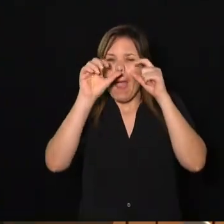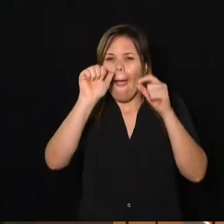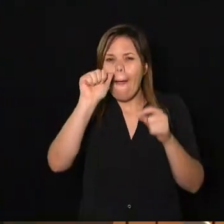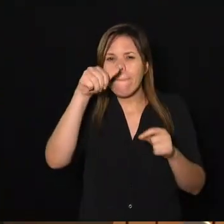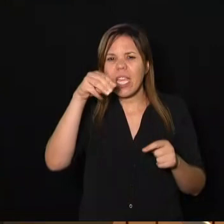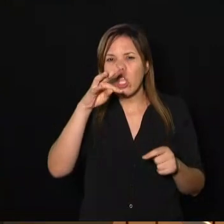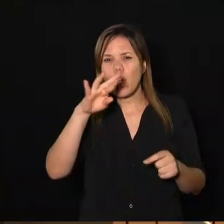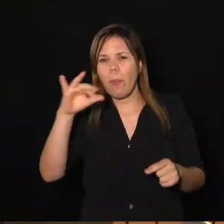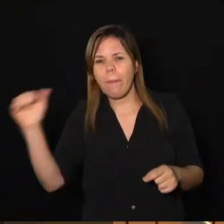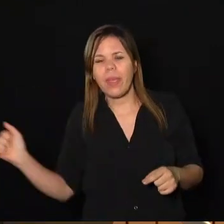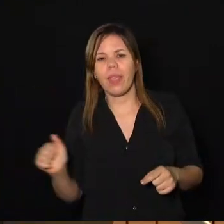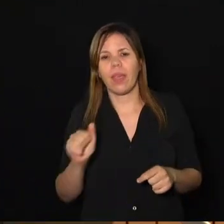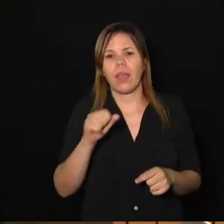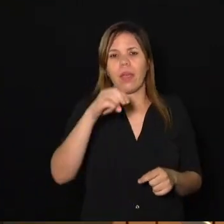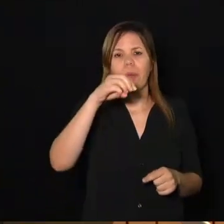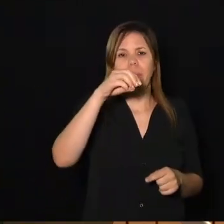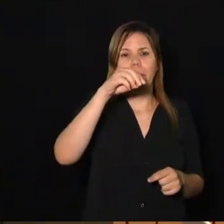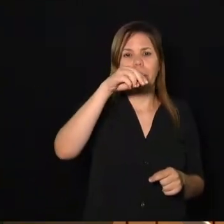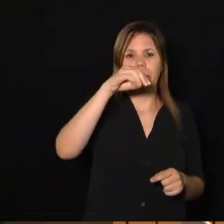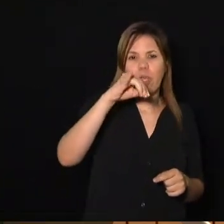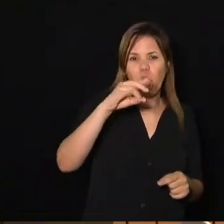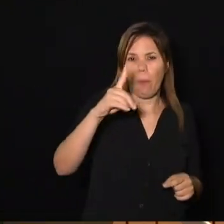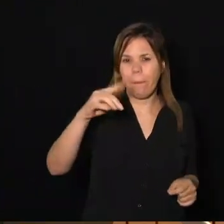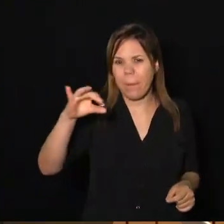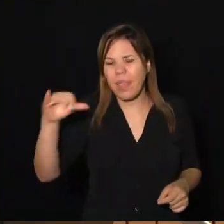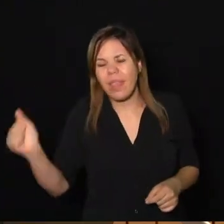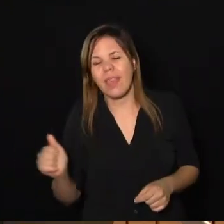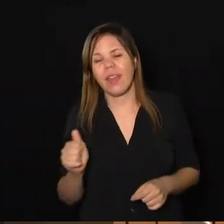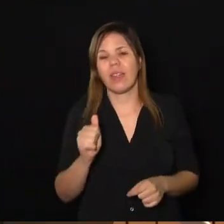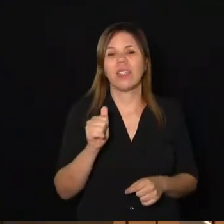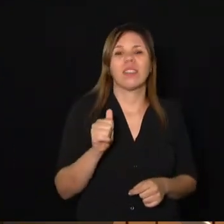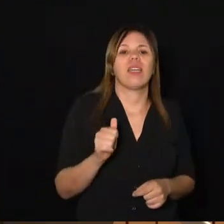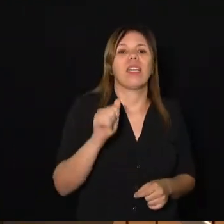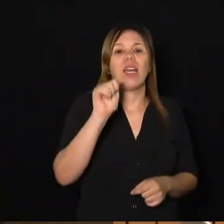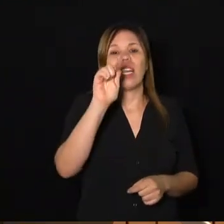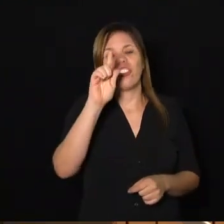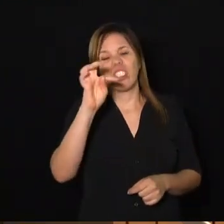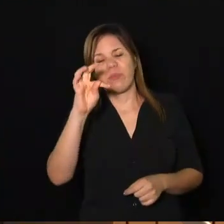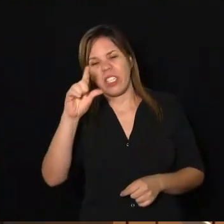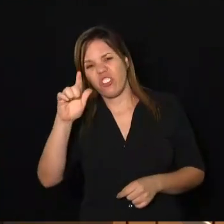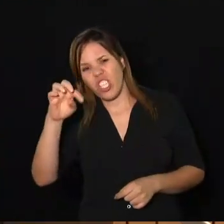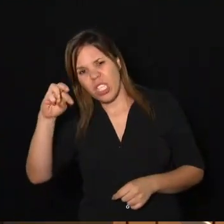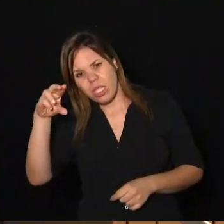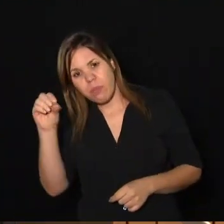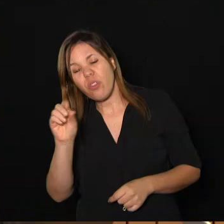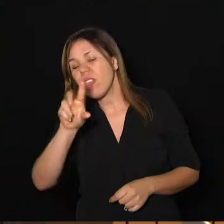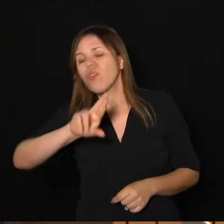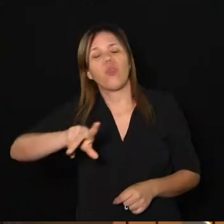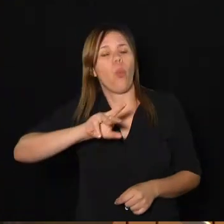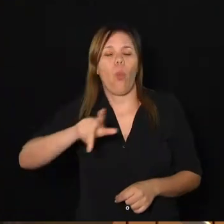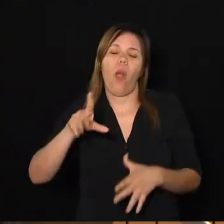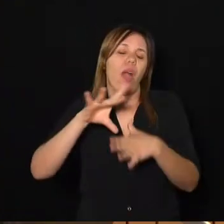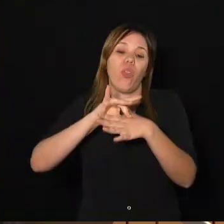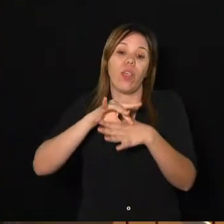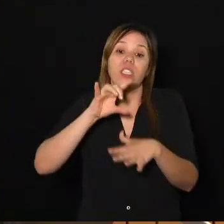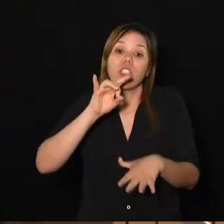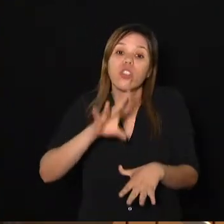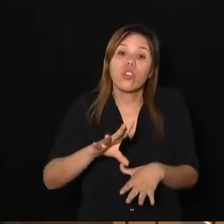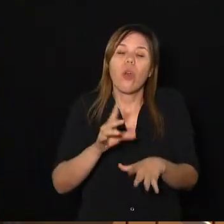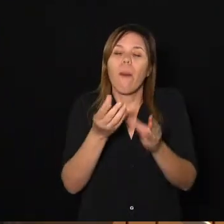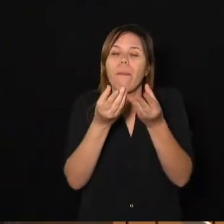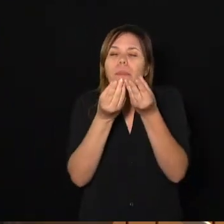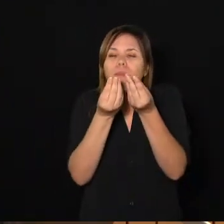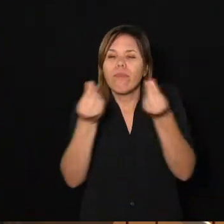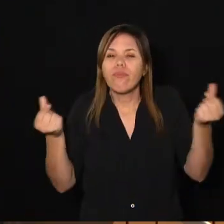miopia hipermetropia astigmatismo presbiopia isso não são doenças isso são apenas distúrbios isso são